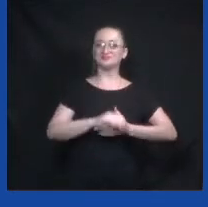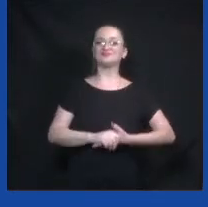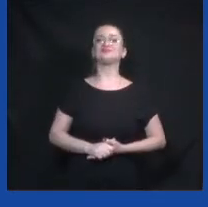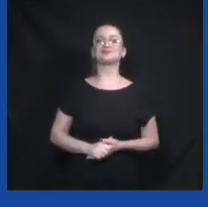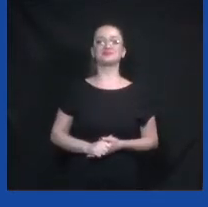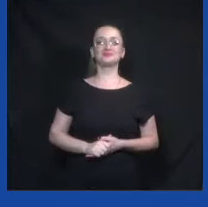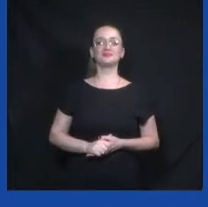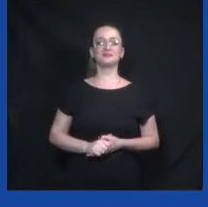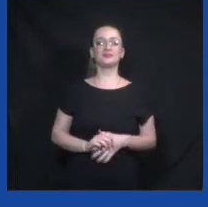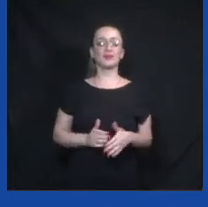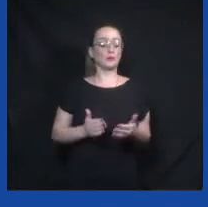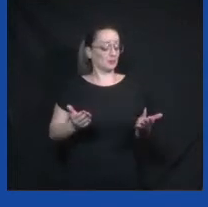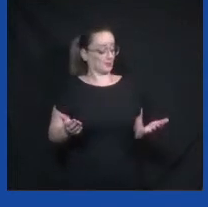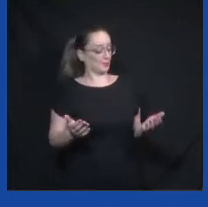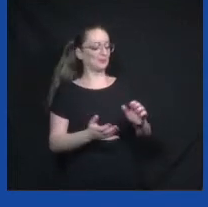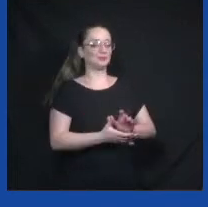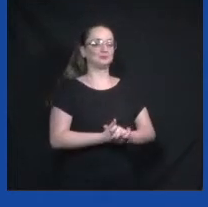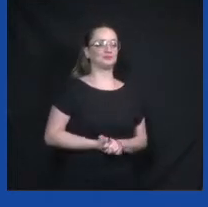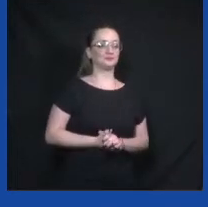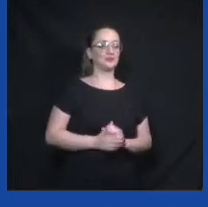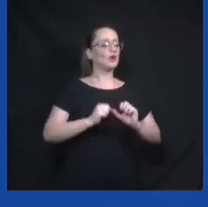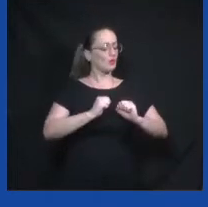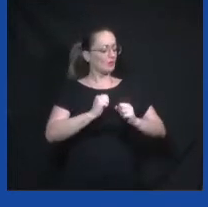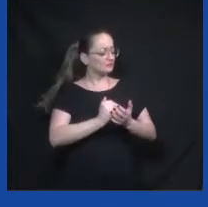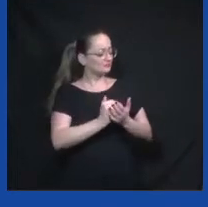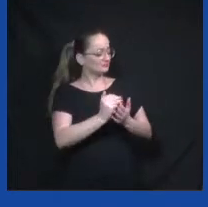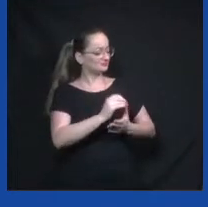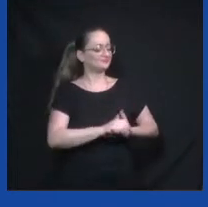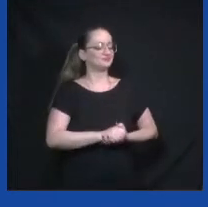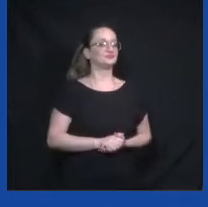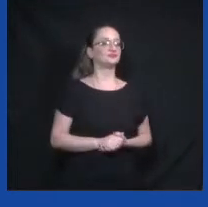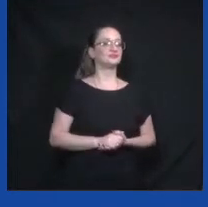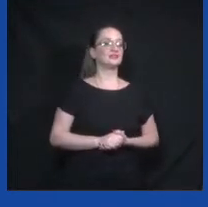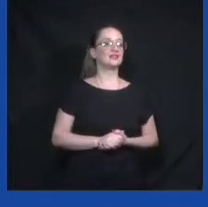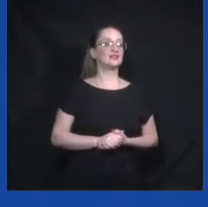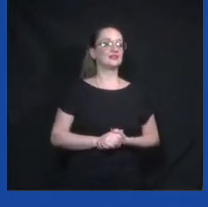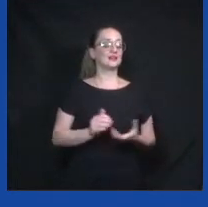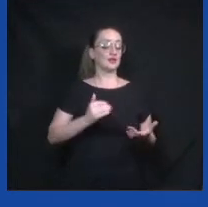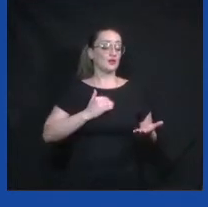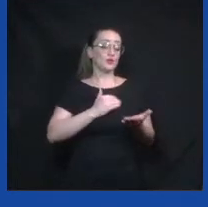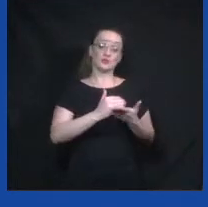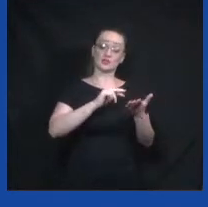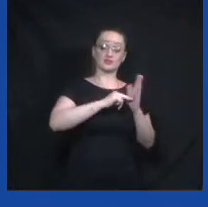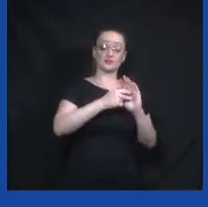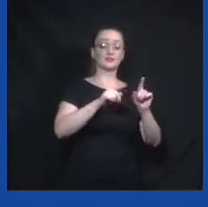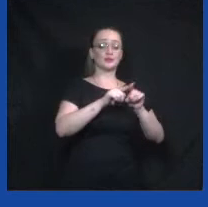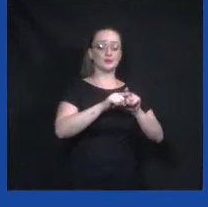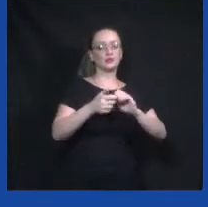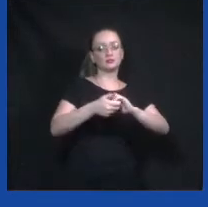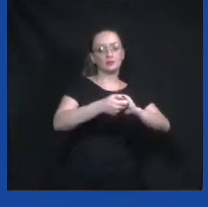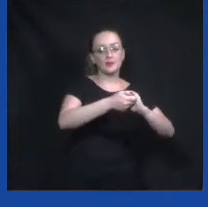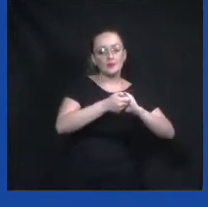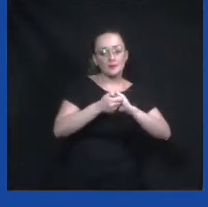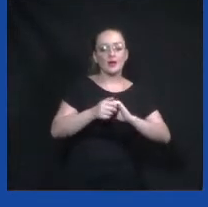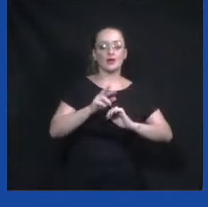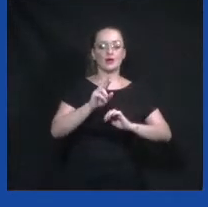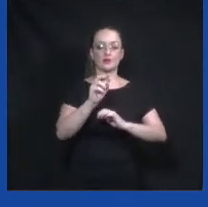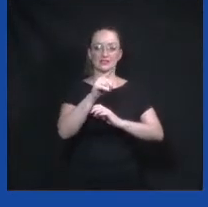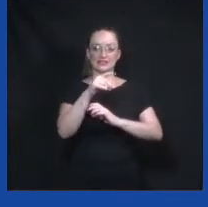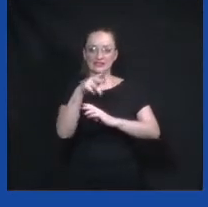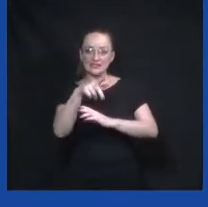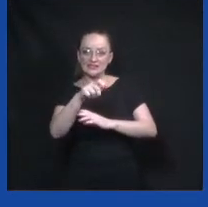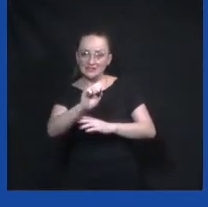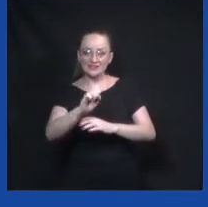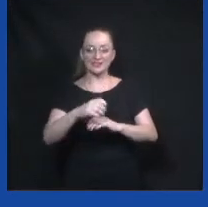Bom, posso começar, e começar significa cumprimentar a Roxane,